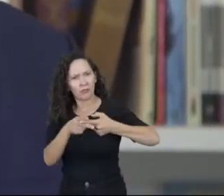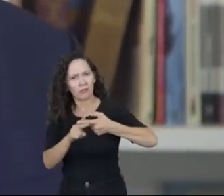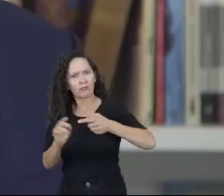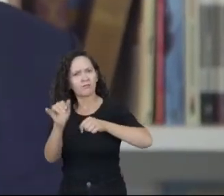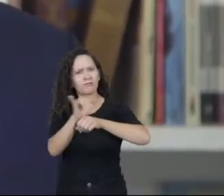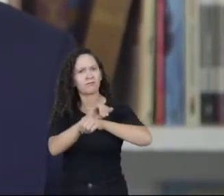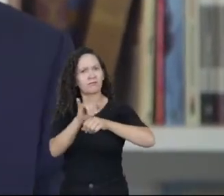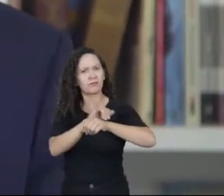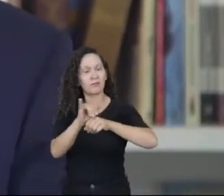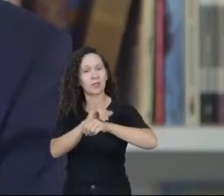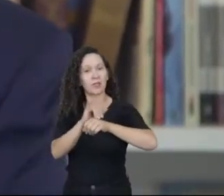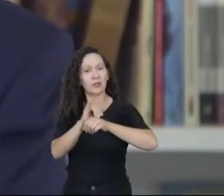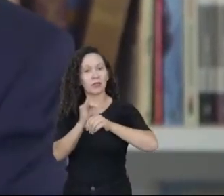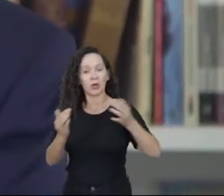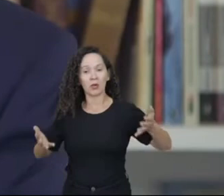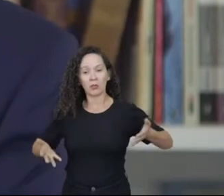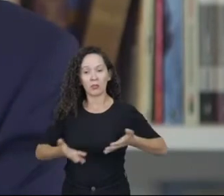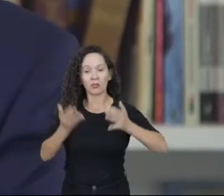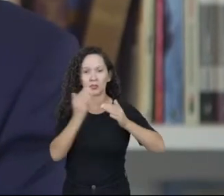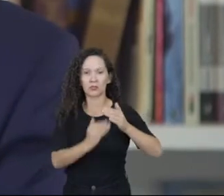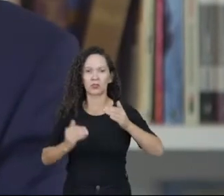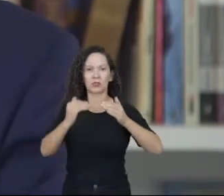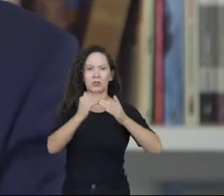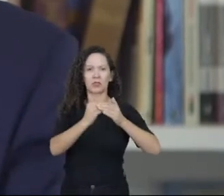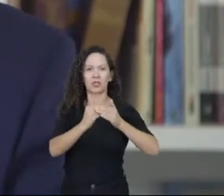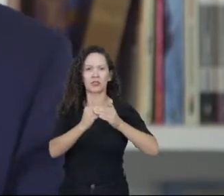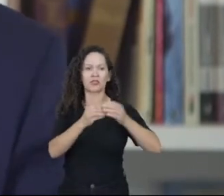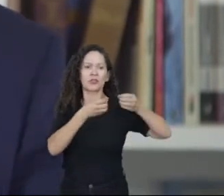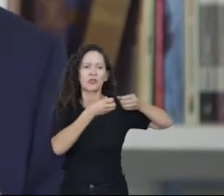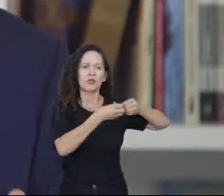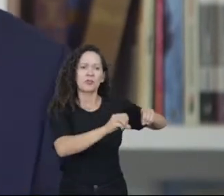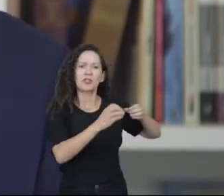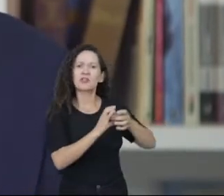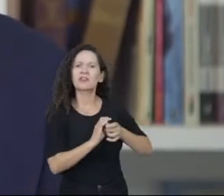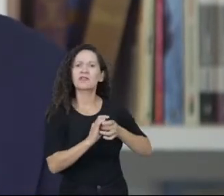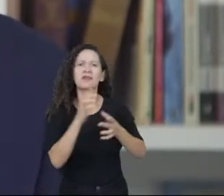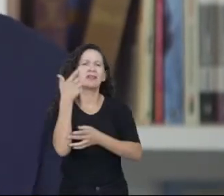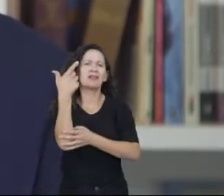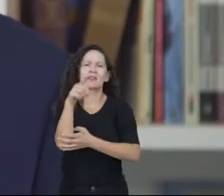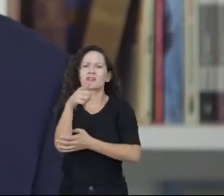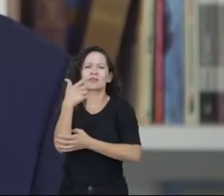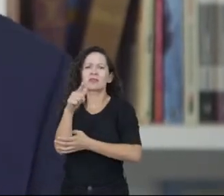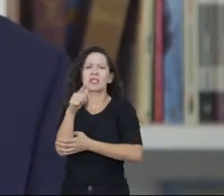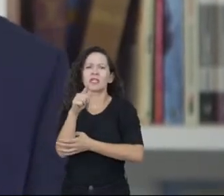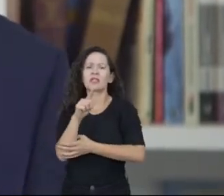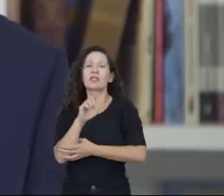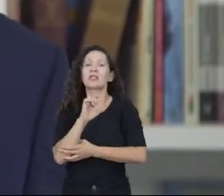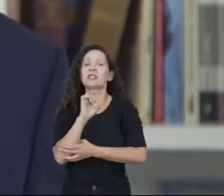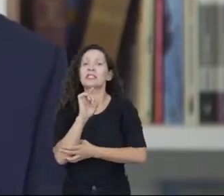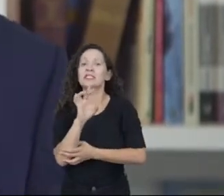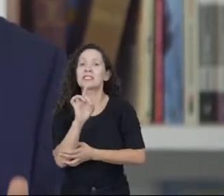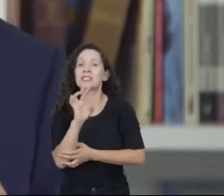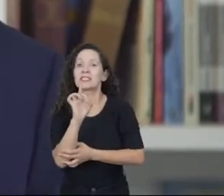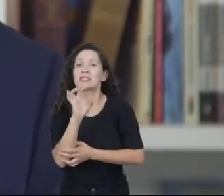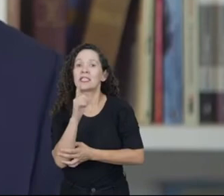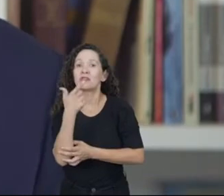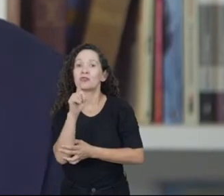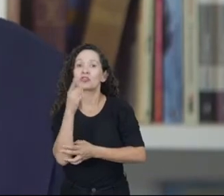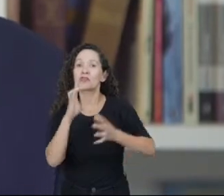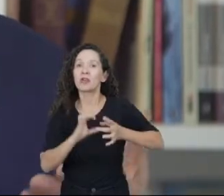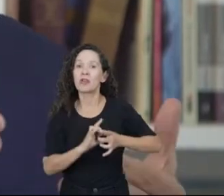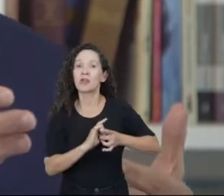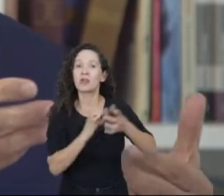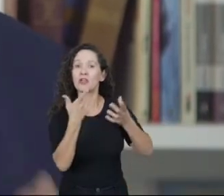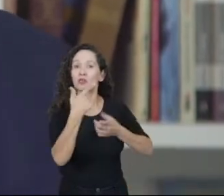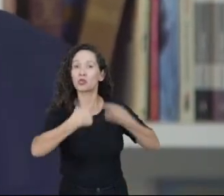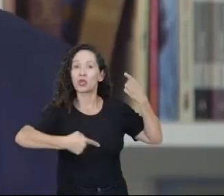Igualdade sem prejuízo da Liberdade Não há democracia sem liberdade assim como